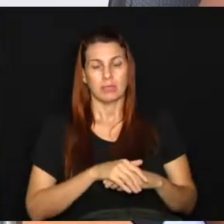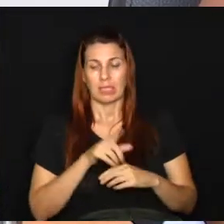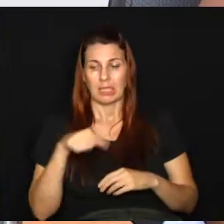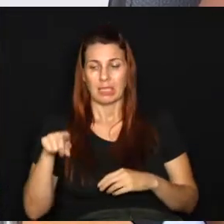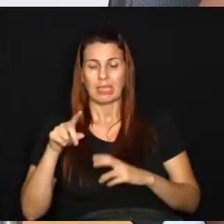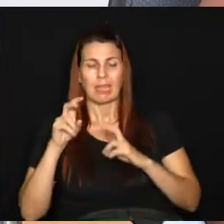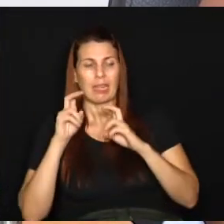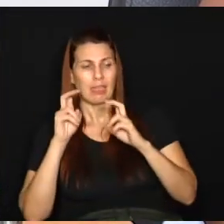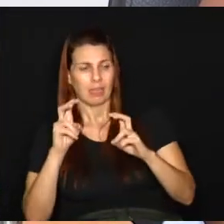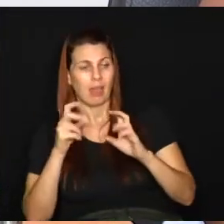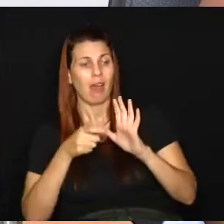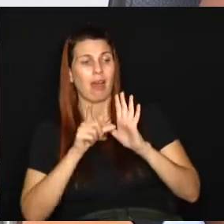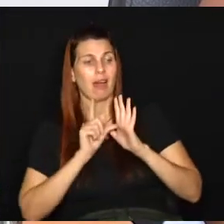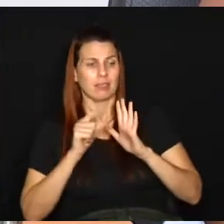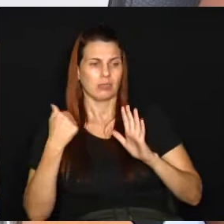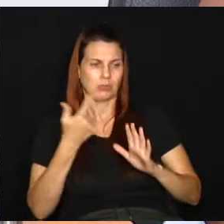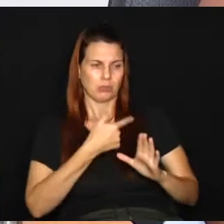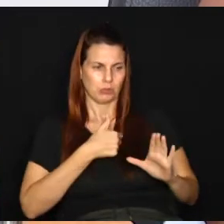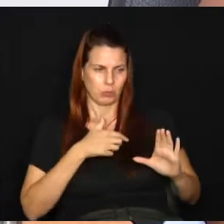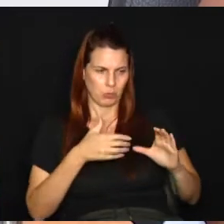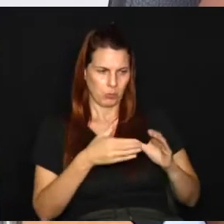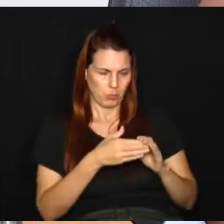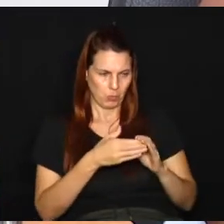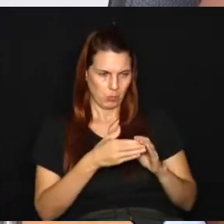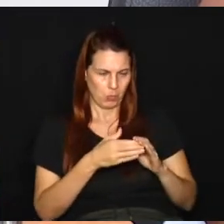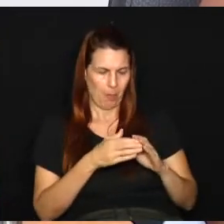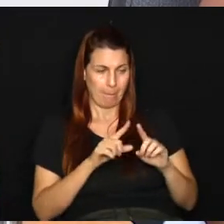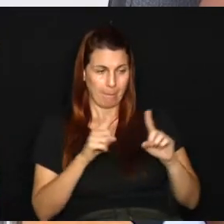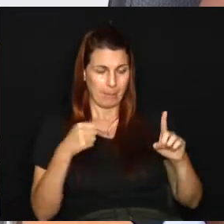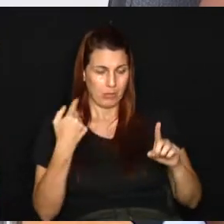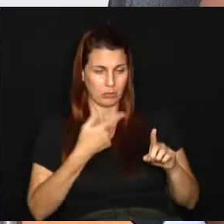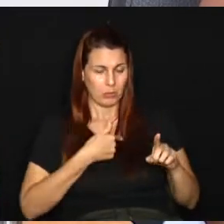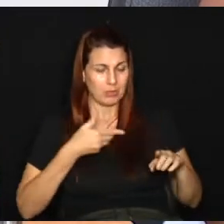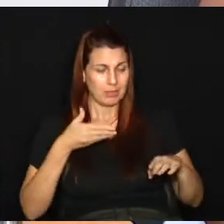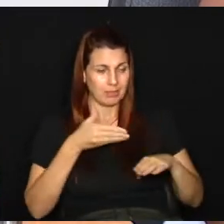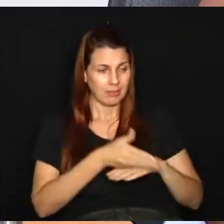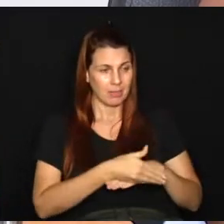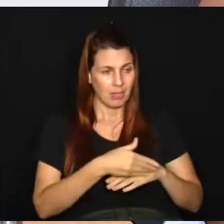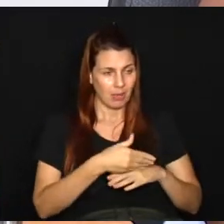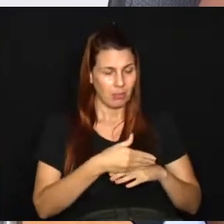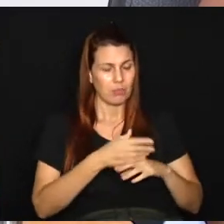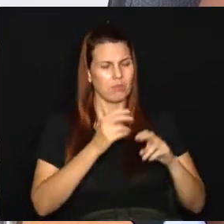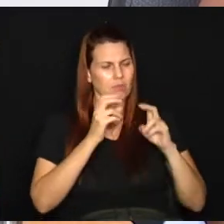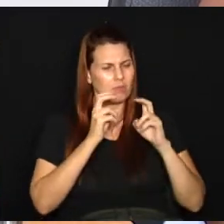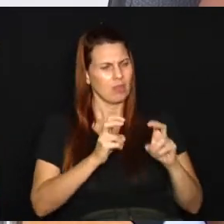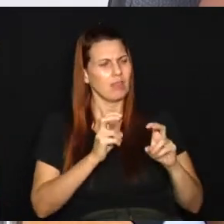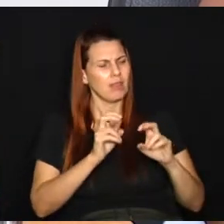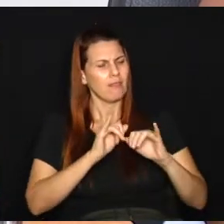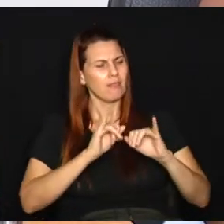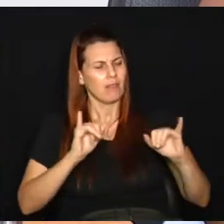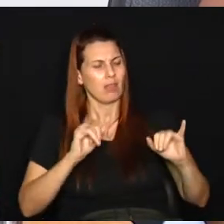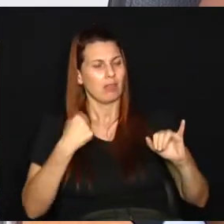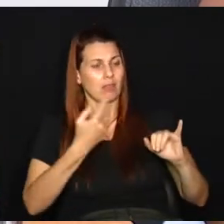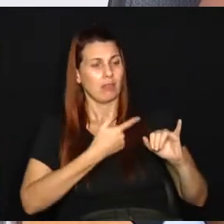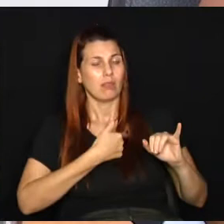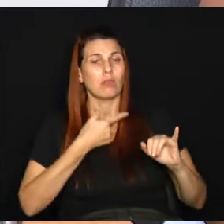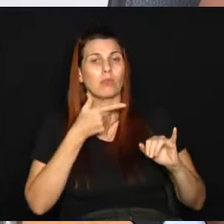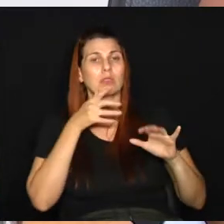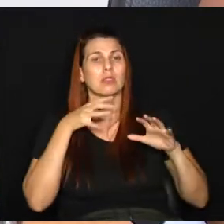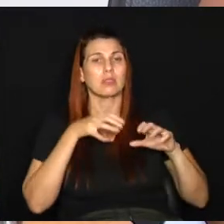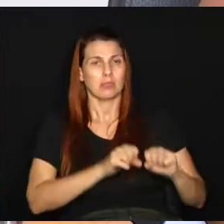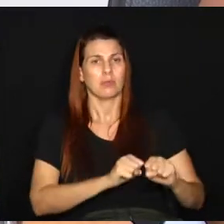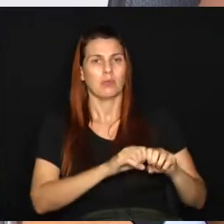gritaram antes de nós. Mas quando a gente entrou, nós que grita. É nós que fala. Que foi nós que a ocupemos.